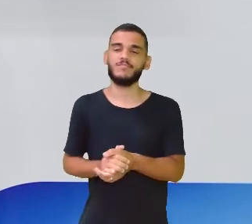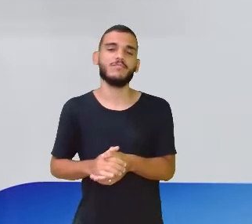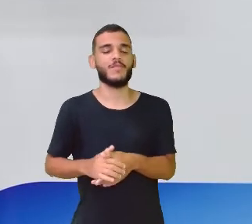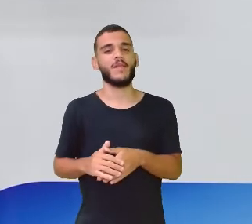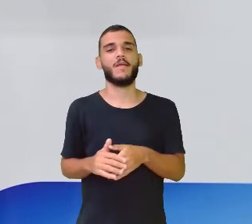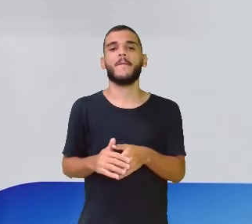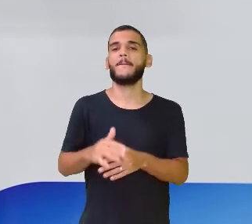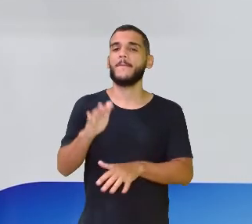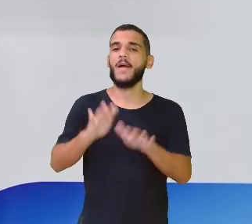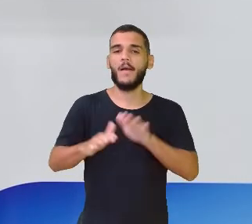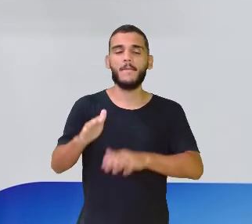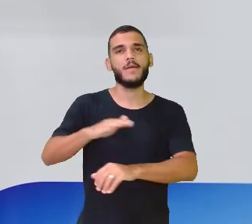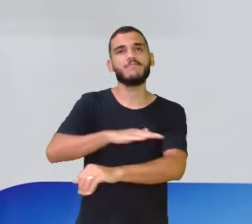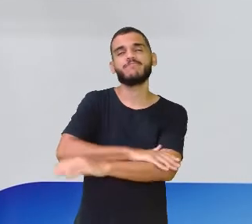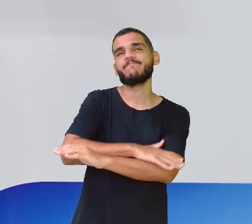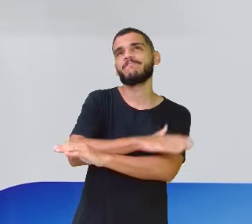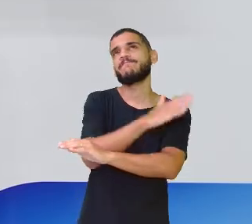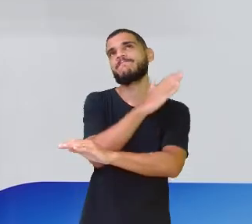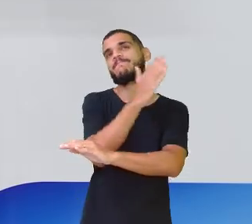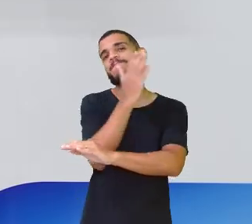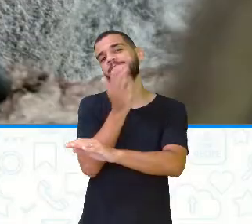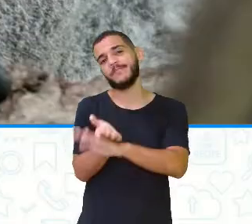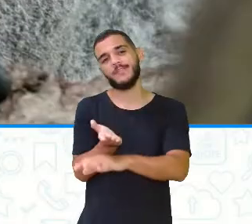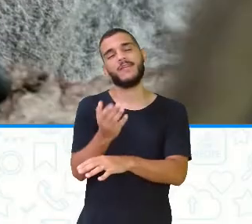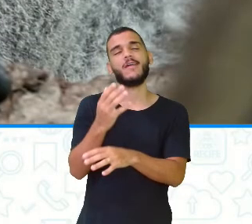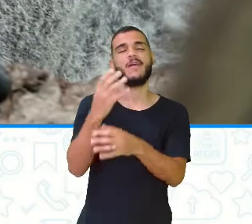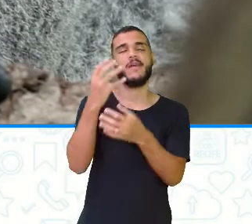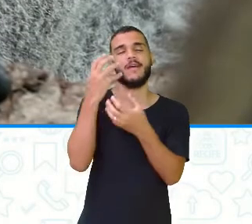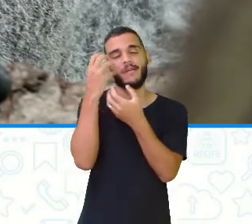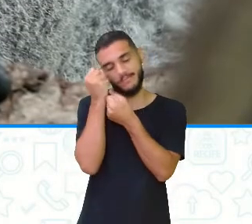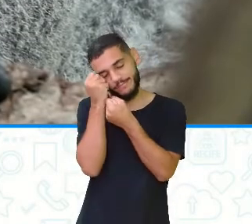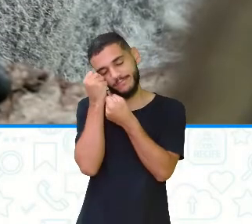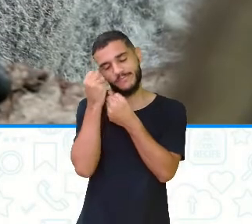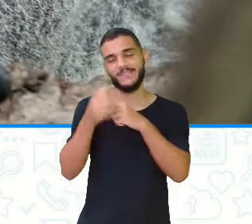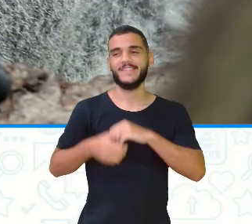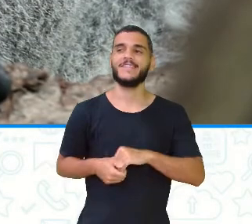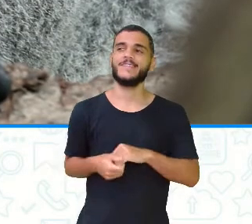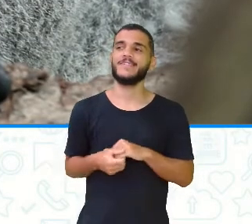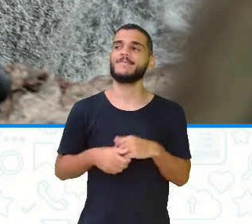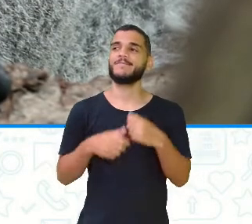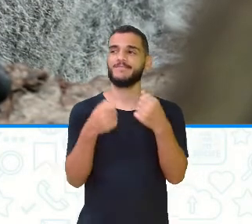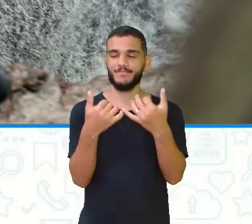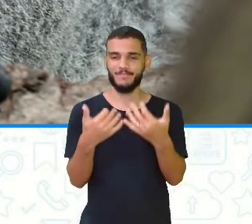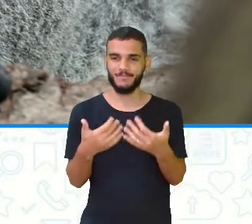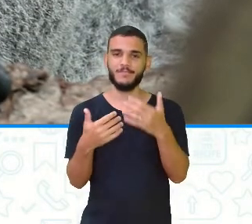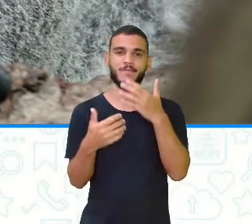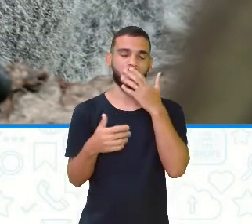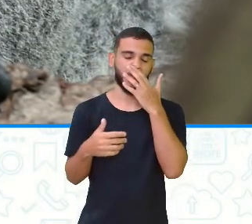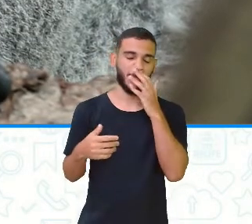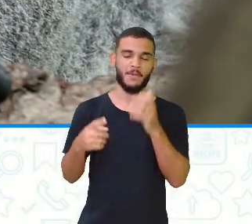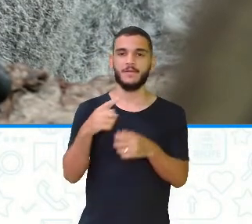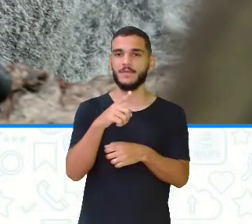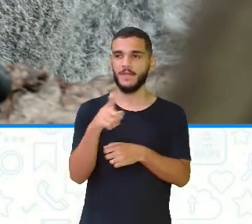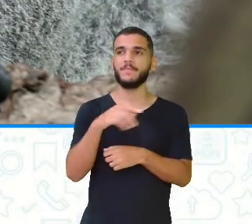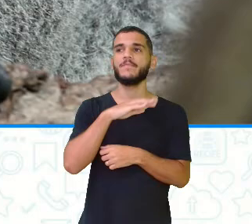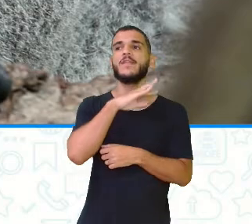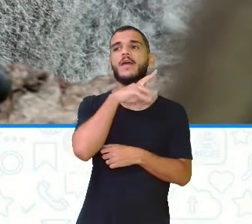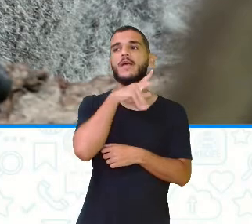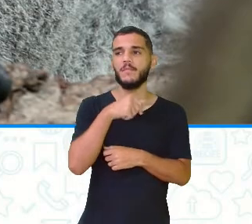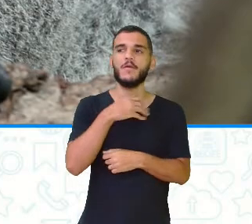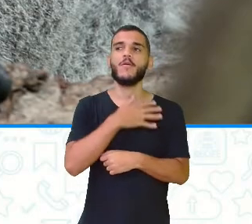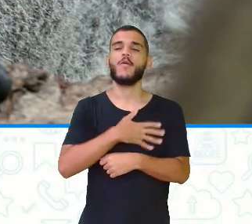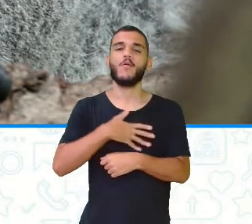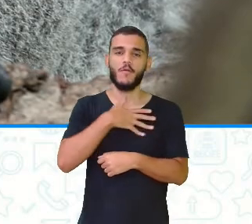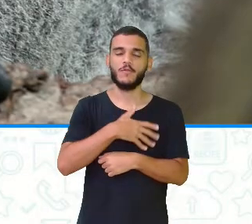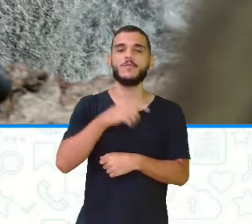boa parte do dia dormindo, olha só. E como eu falei, os koalas, eles são animais que gostam de dormir e